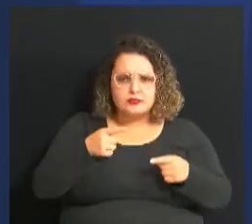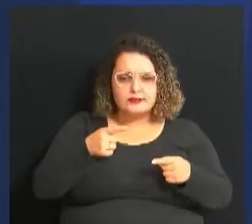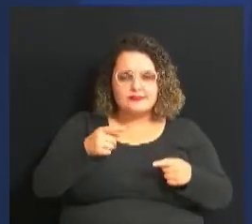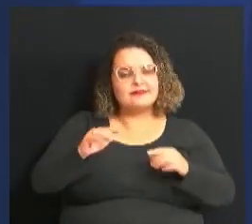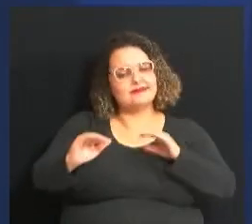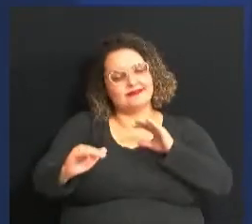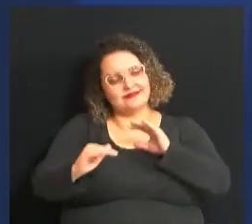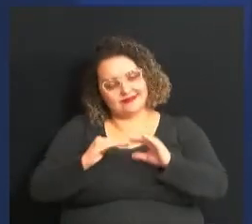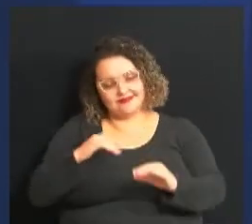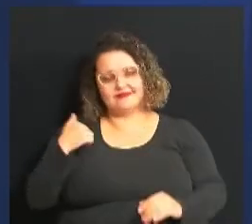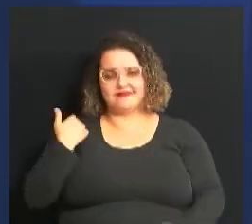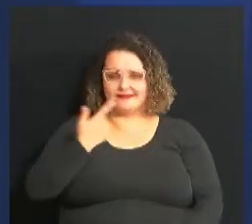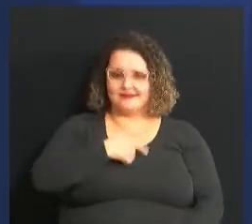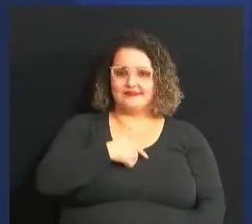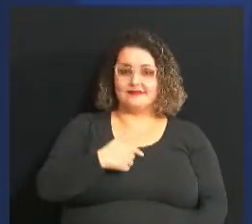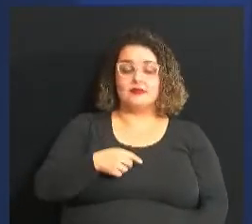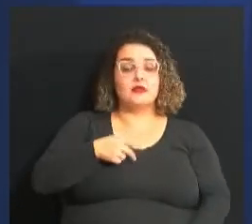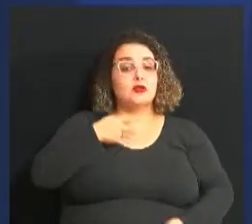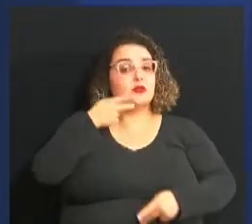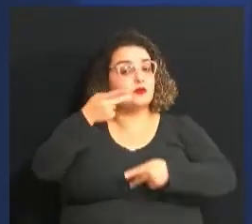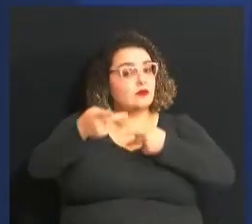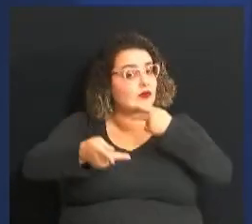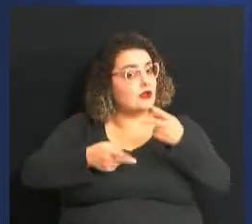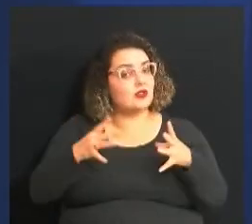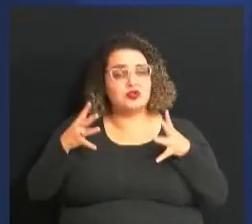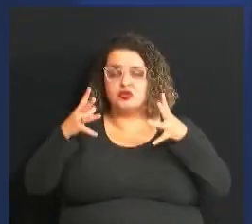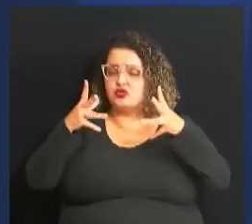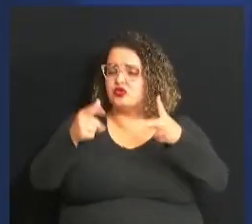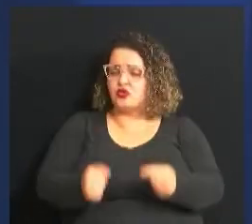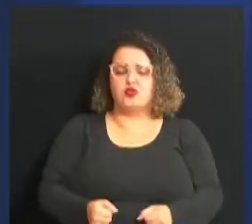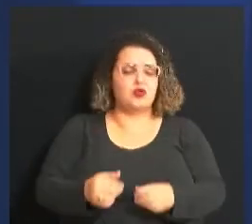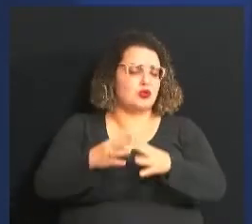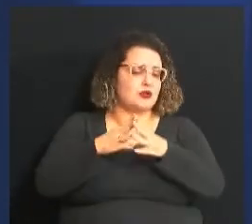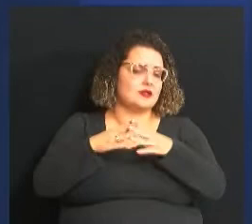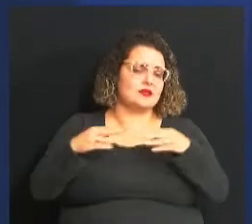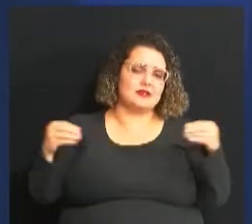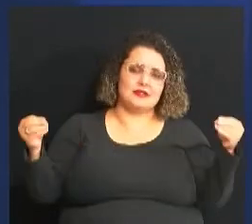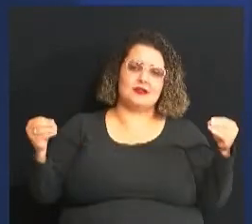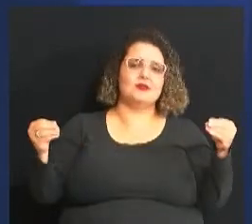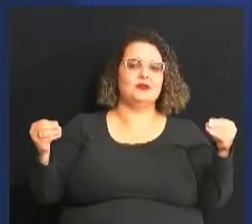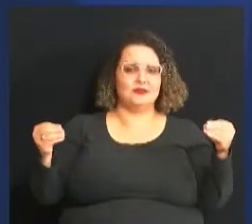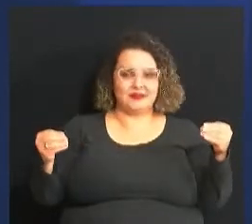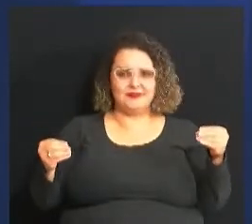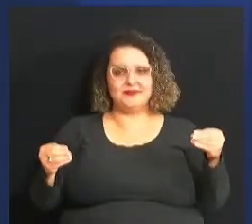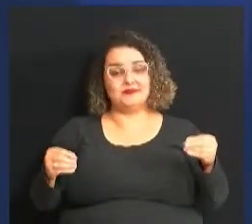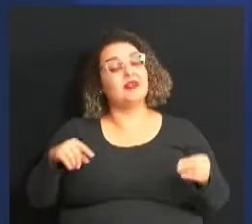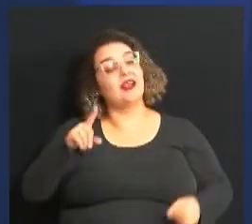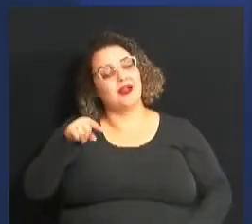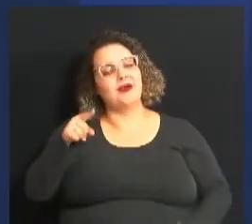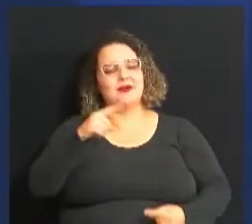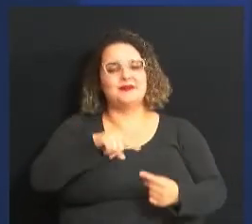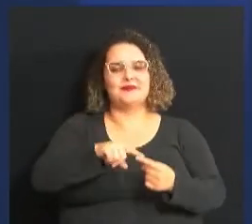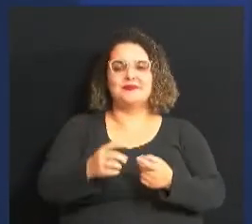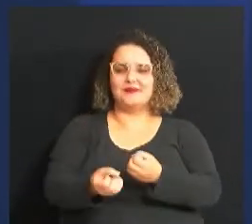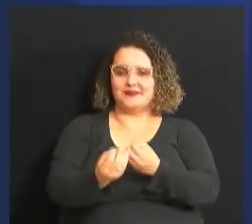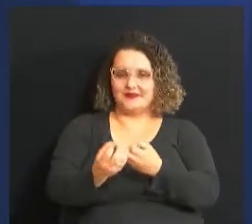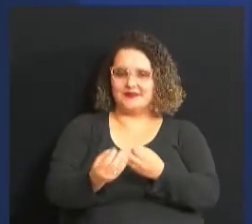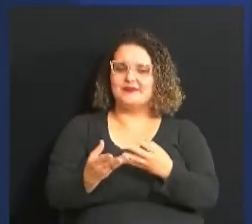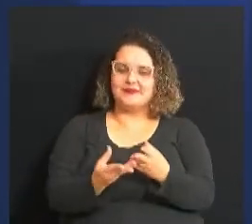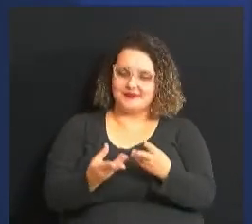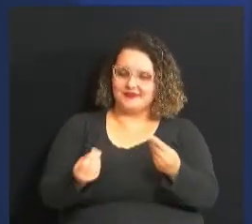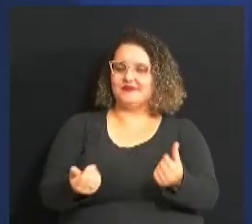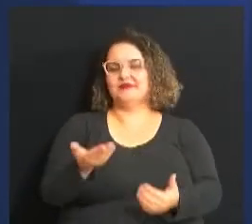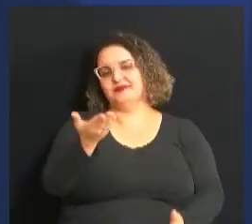pra gente que vamos tirar todas as dúvidas, esclarecer tudo. Esse é o nosso objetivo, levar informação de qualidade para